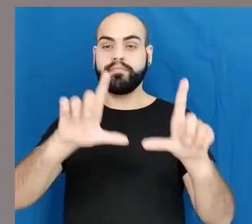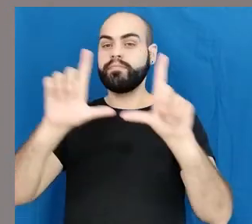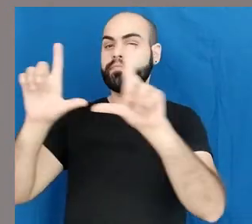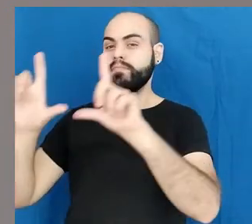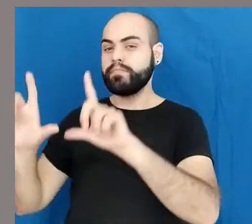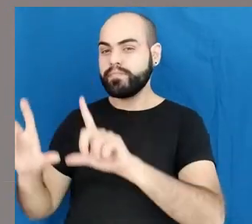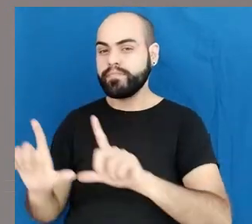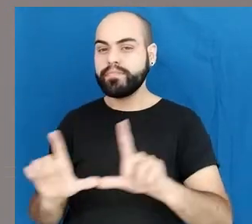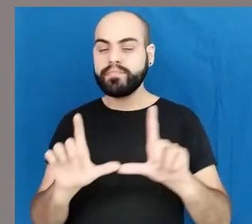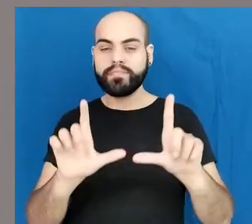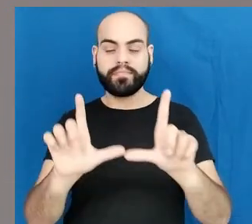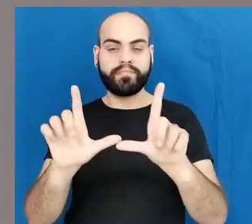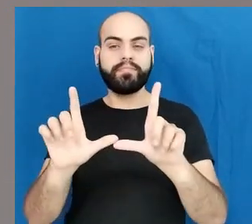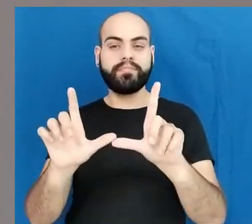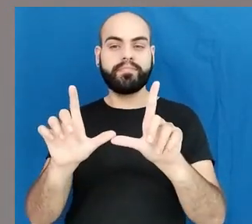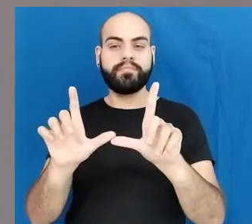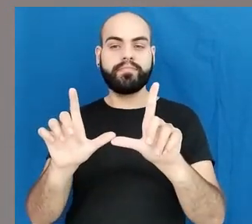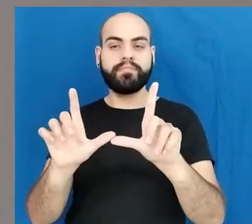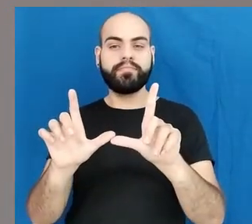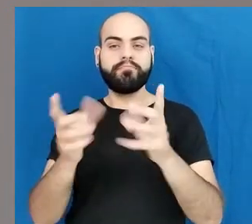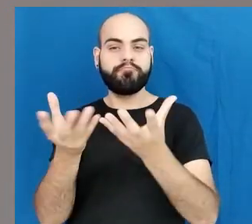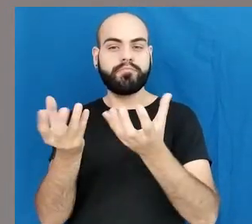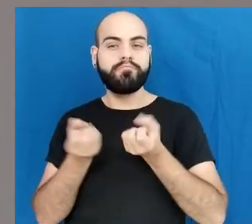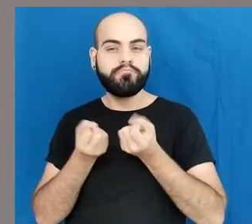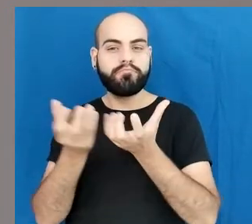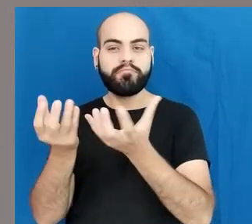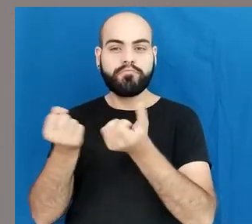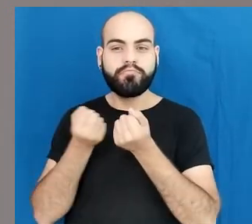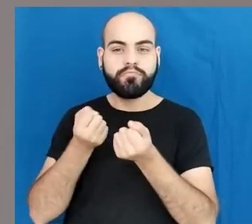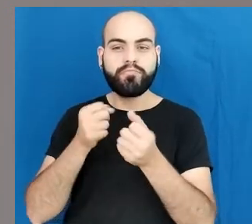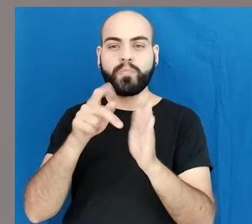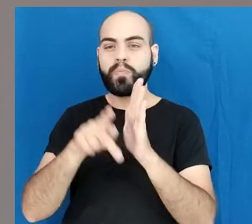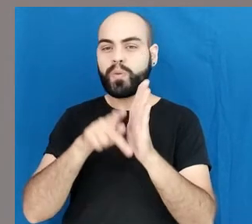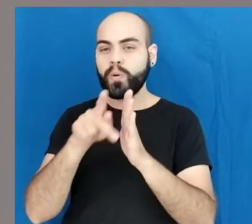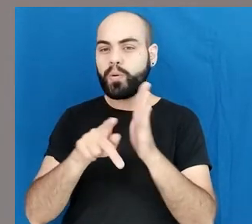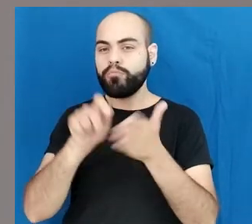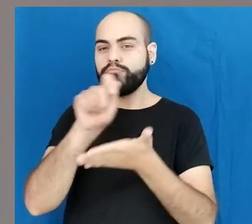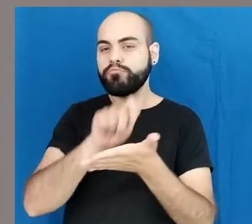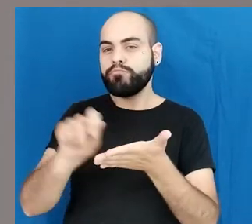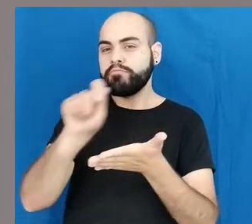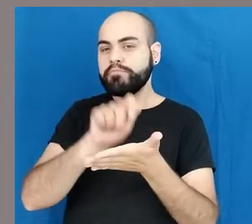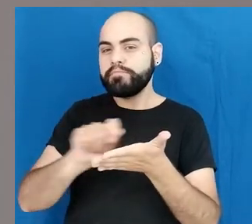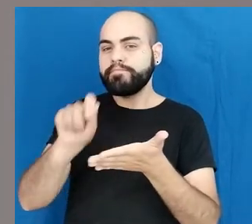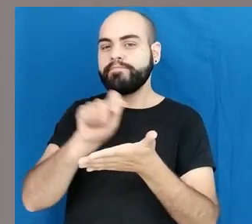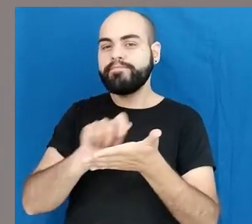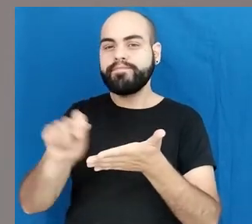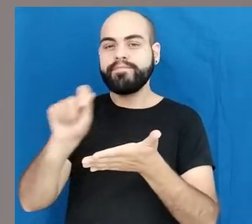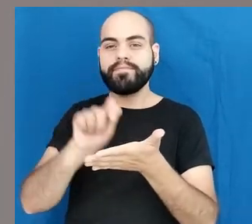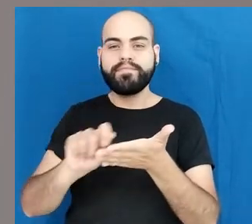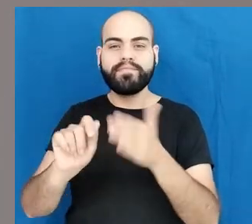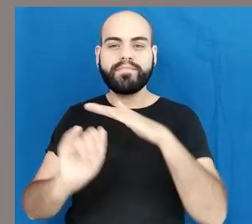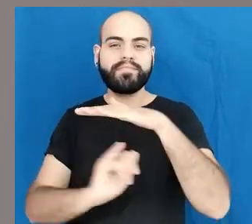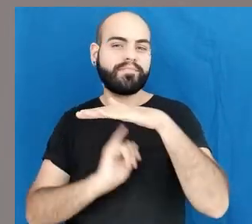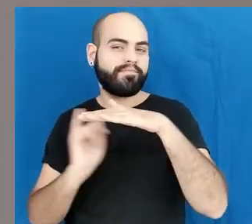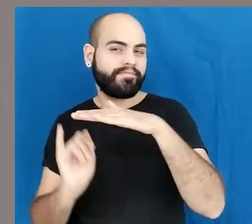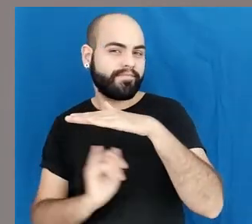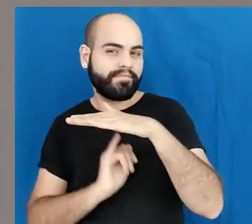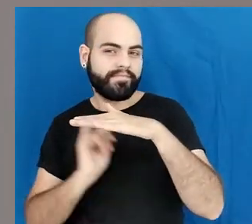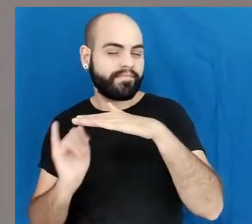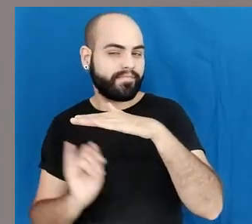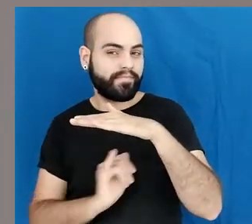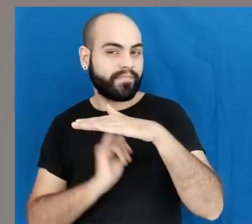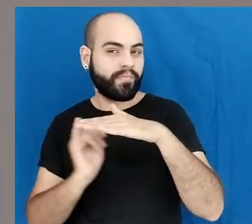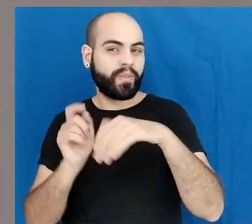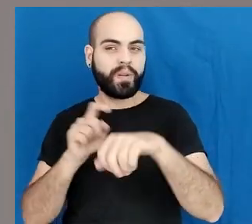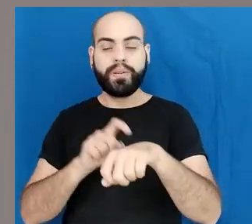Mais tarde, esse painel acabou recebendo uns croquis dele, croquis que foram feitos de uma maneira